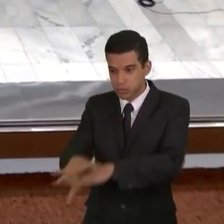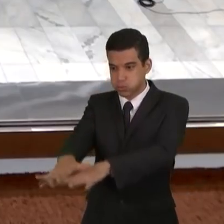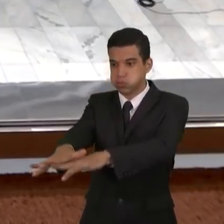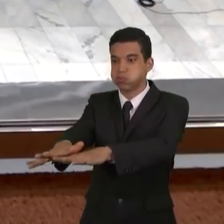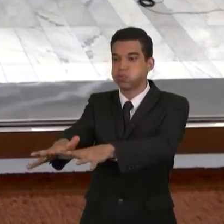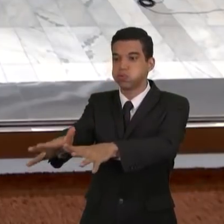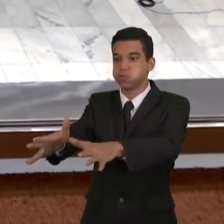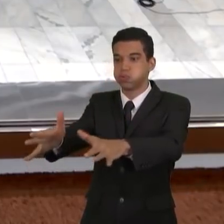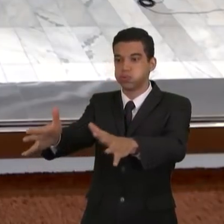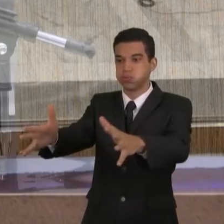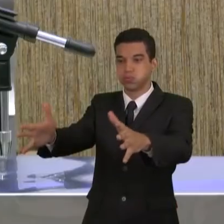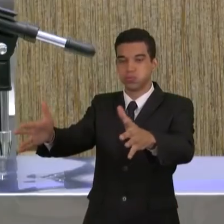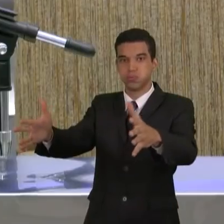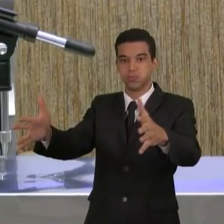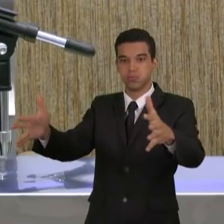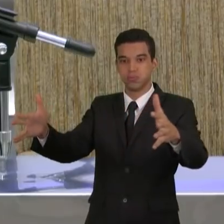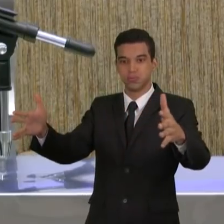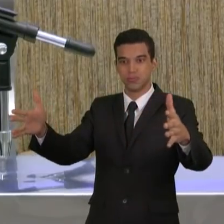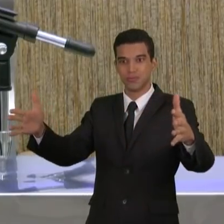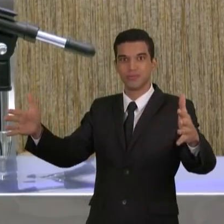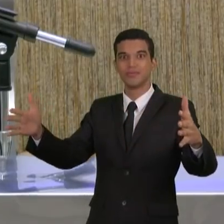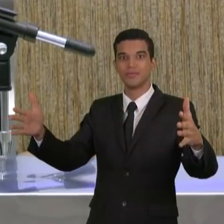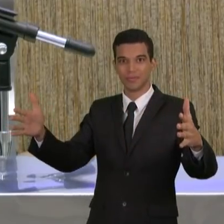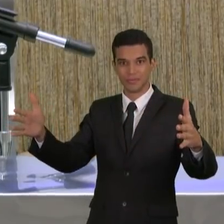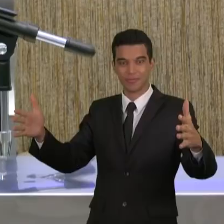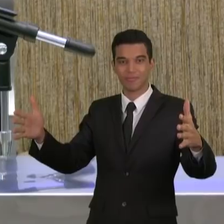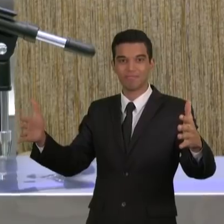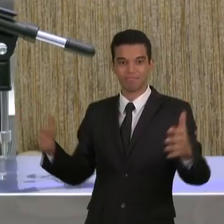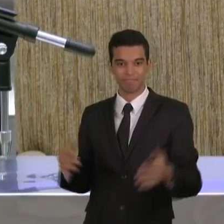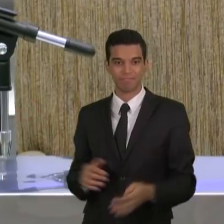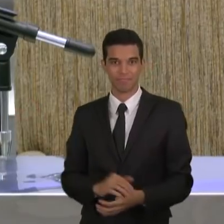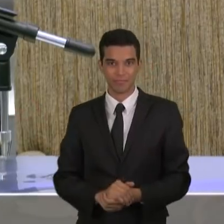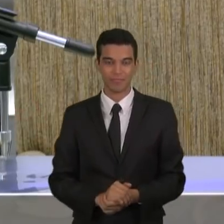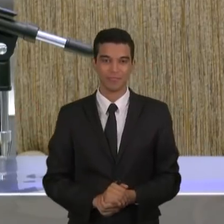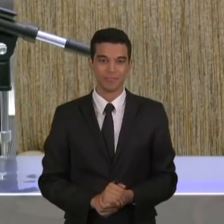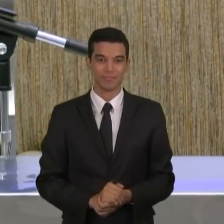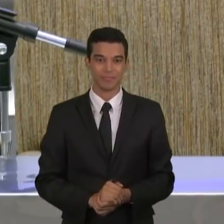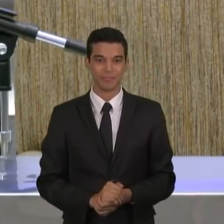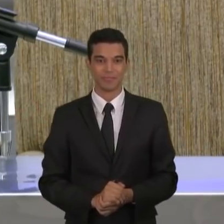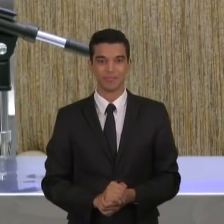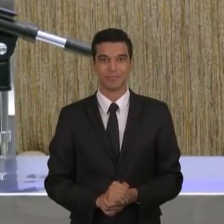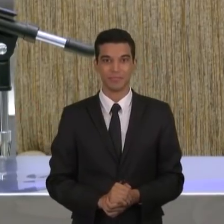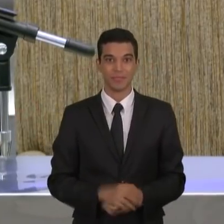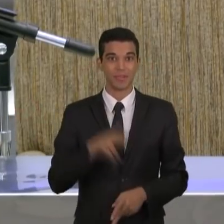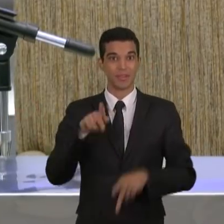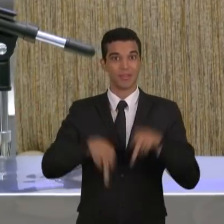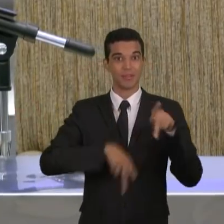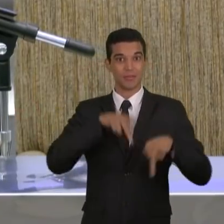radar garfo sou da catus e datas e oi oi